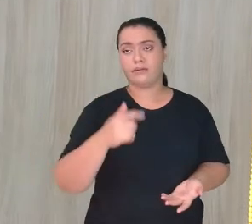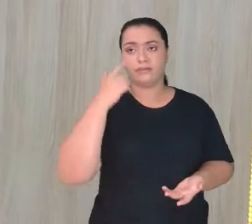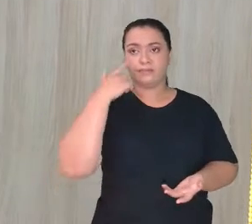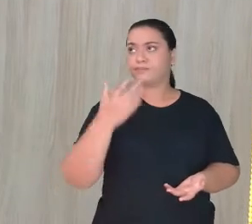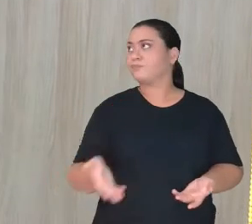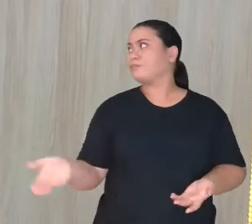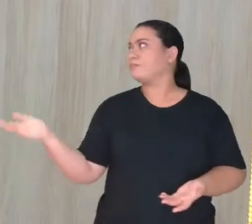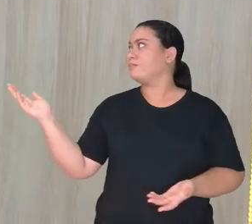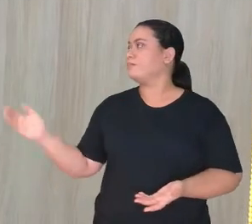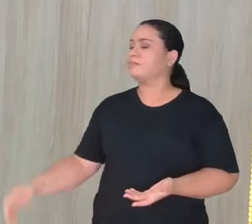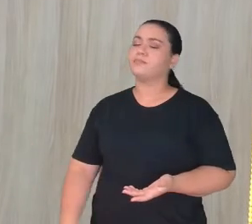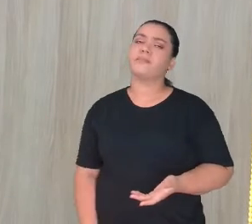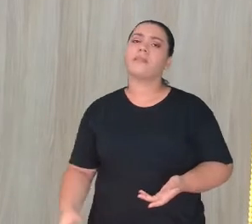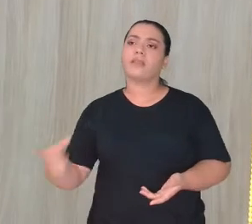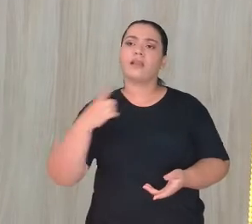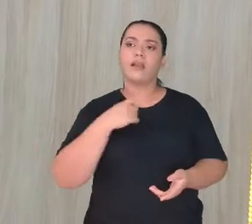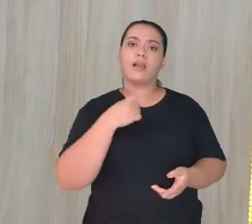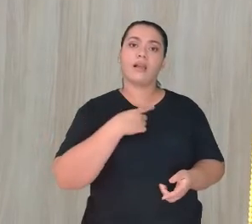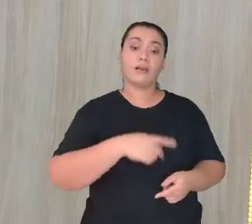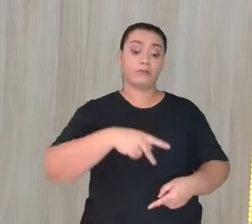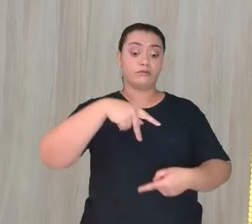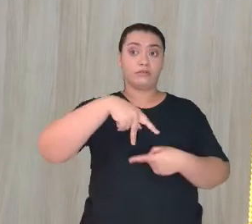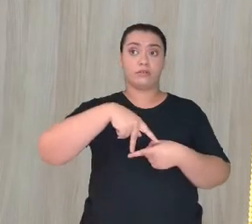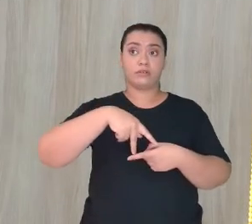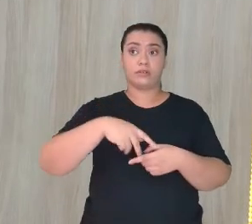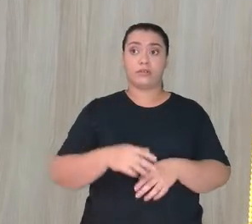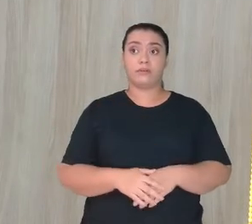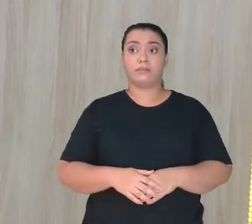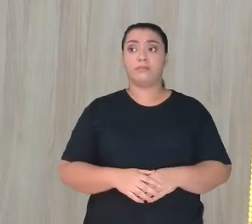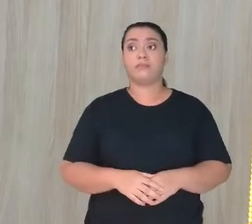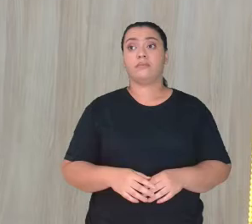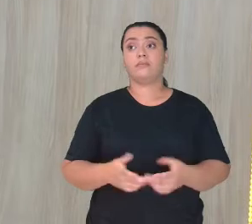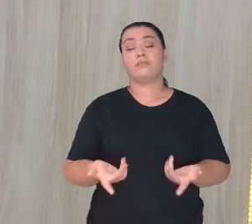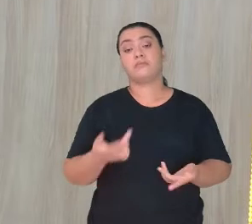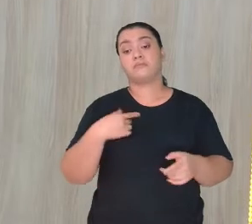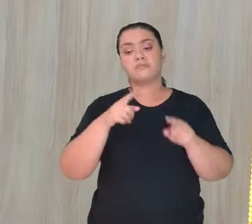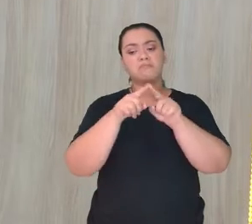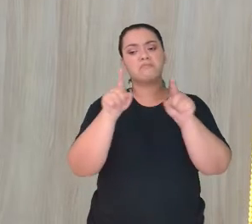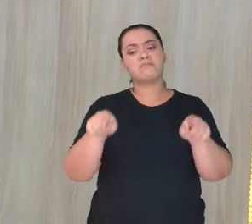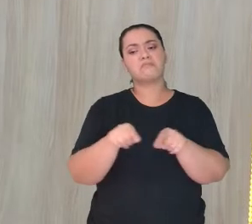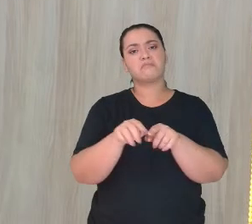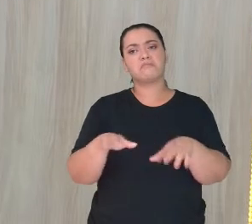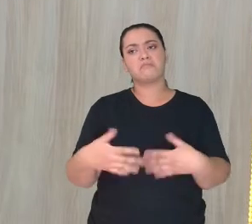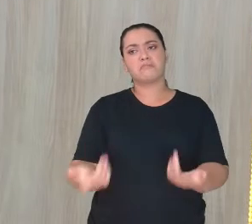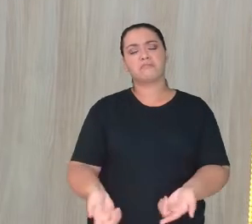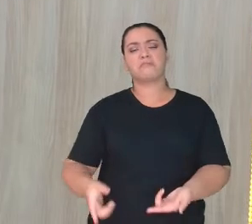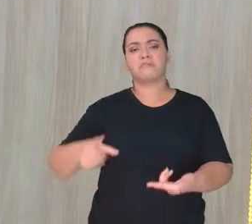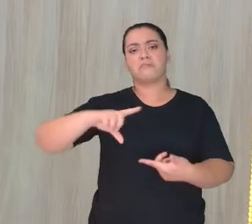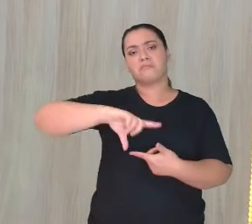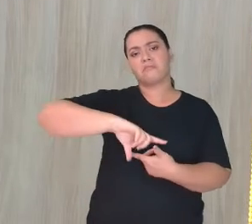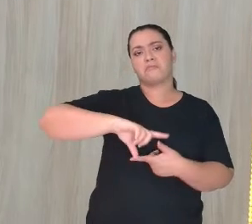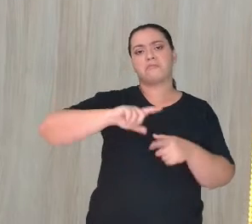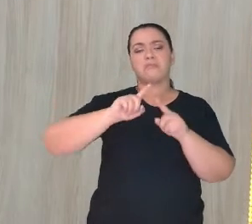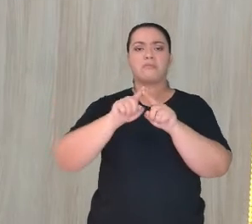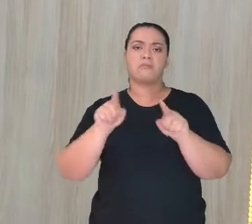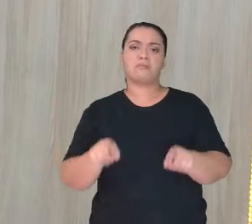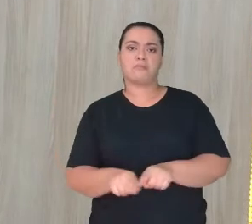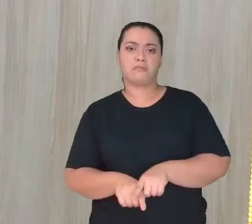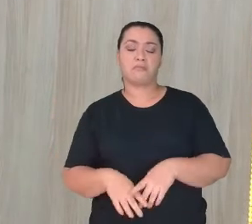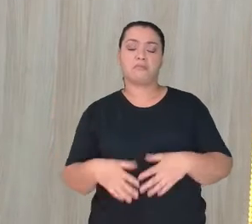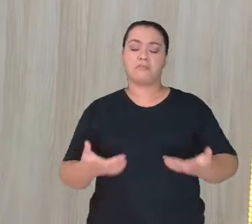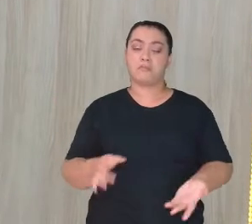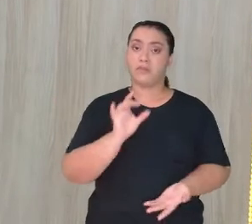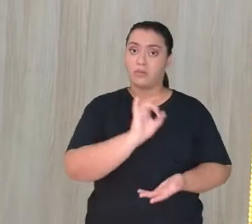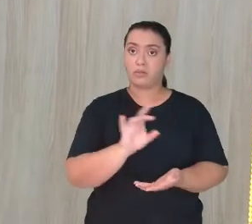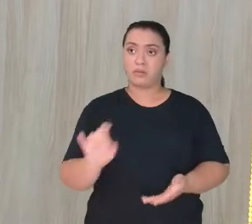Eu tenho aqui um triângulo, eu tenho uma figura aqui no meio, que eu não sei ainda se ele é triângulo ou é quadrado, a gente vai identificar através daqui a pouquinho porque vai ser cada